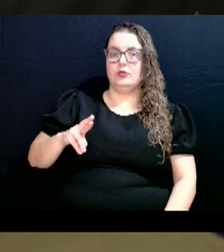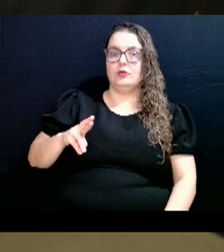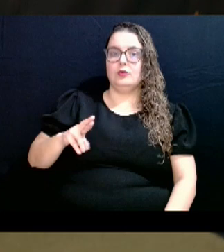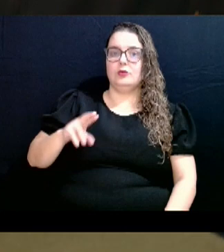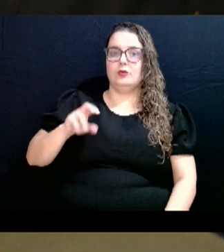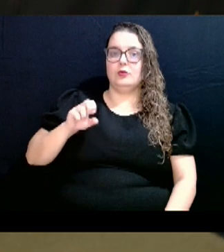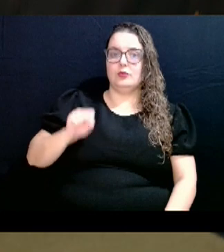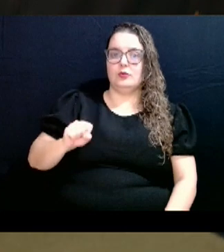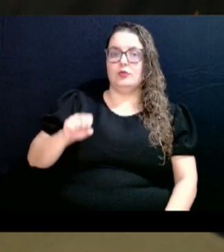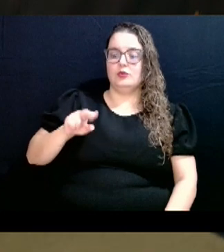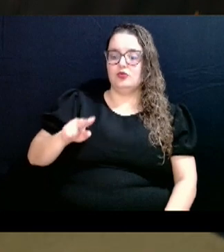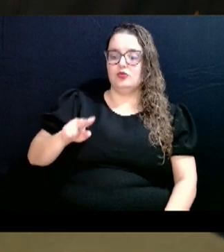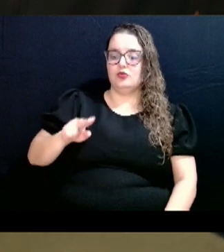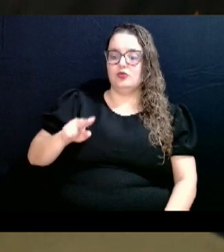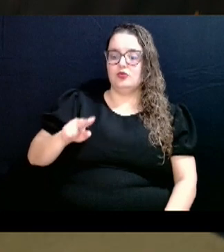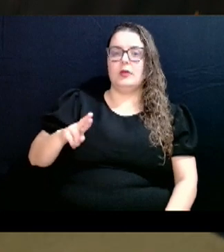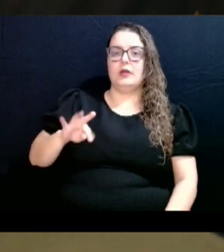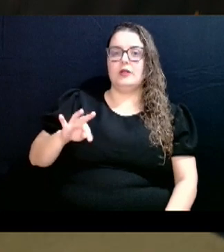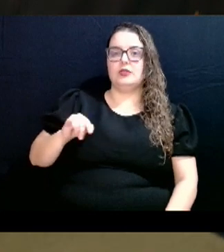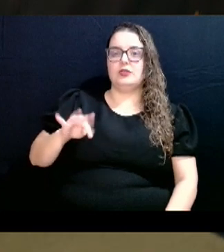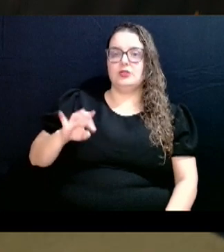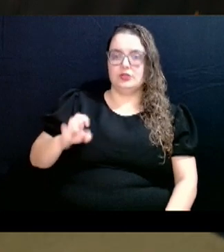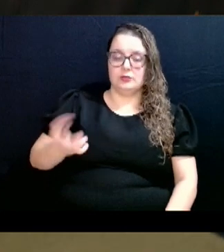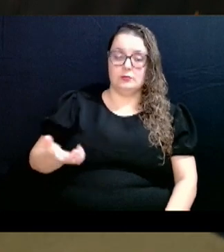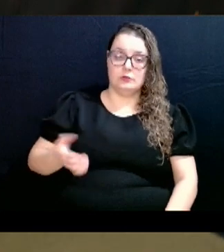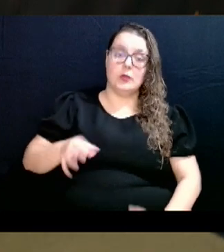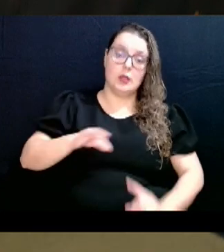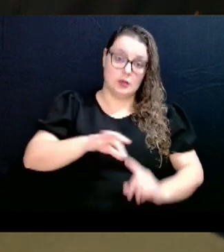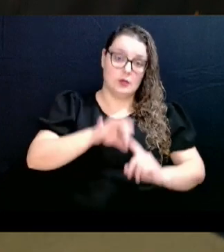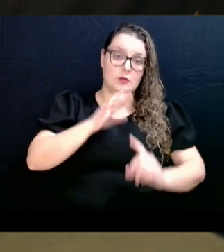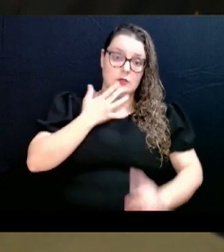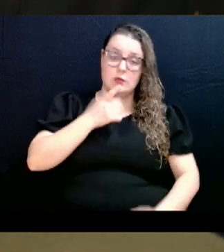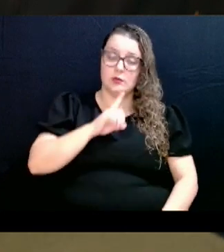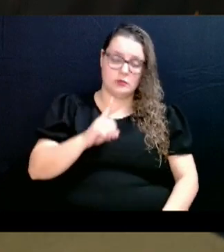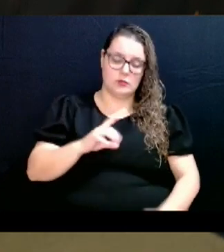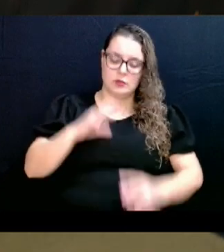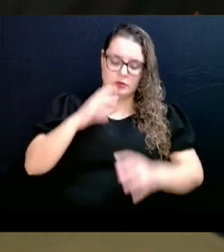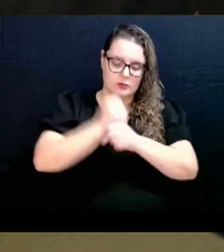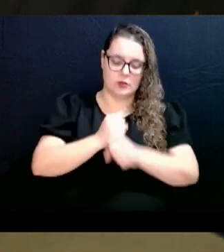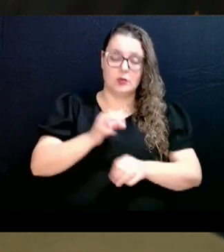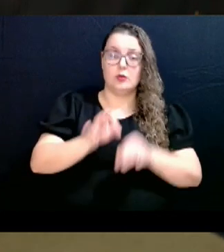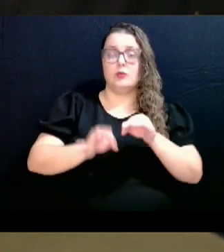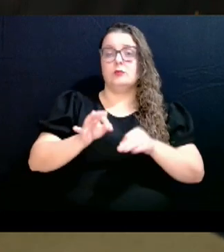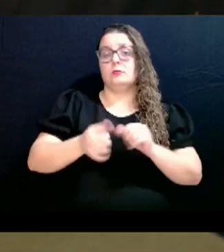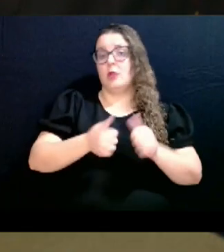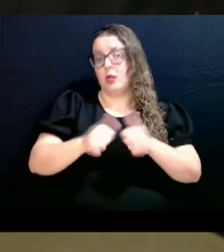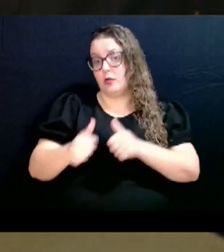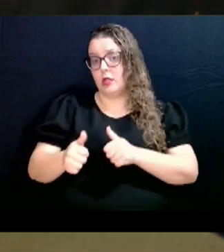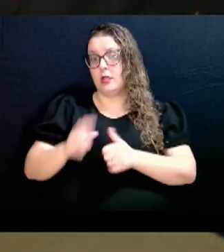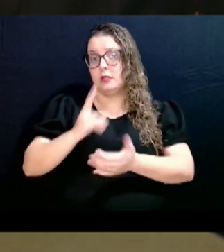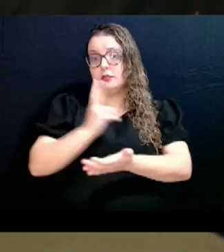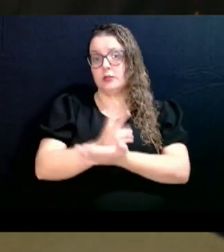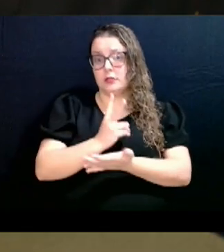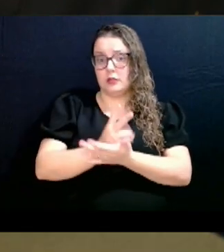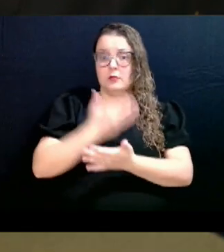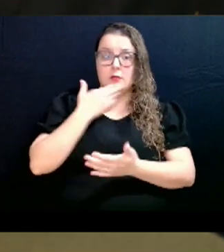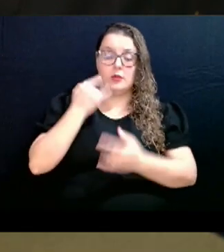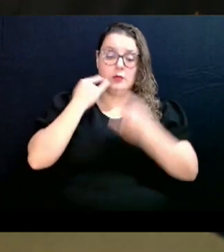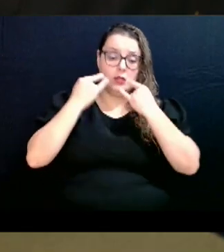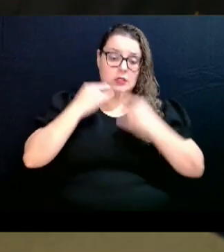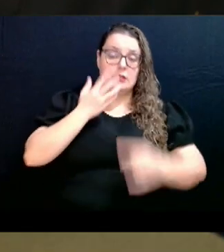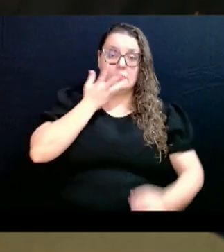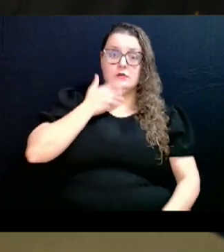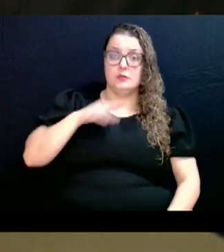superstite, né? Mas a preferência não é absoluta. O juiz ele pode avaliar sempre o melhor interesse da criança, considerando vínculos